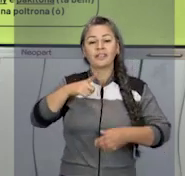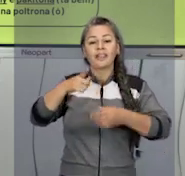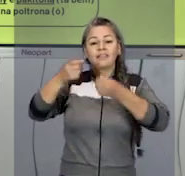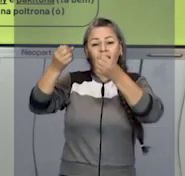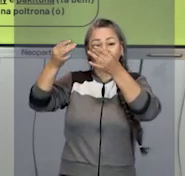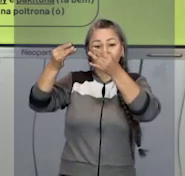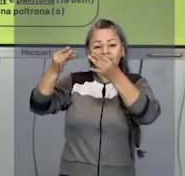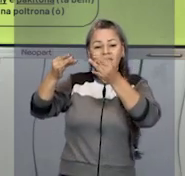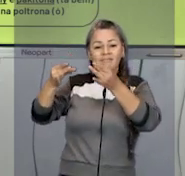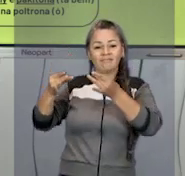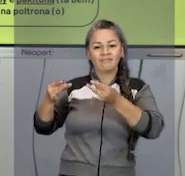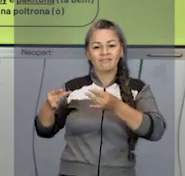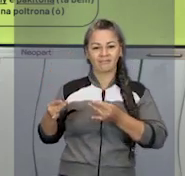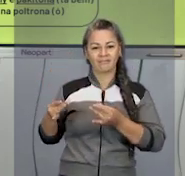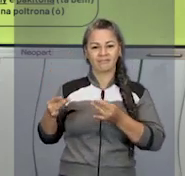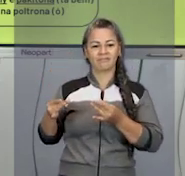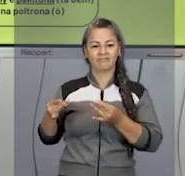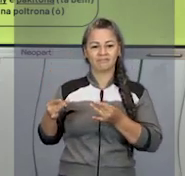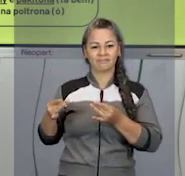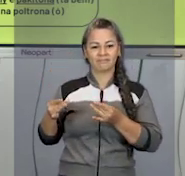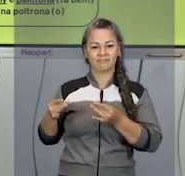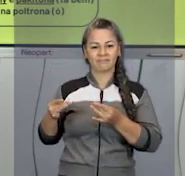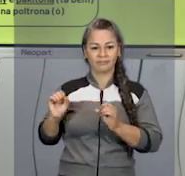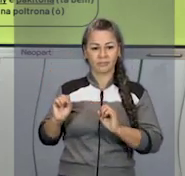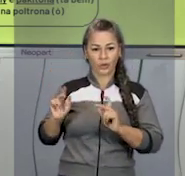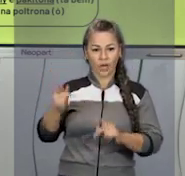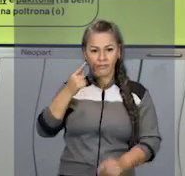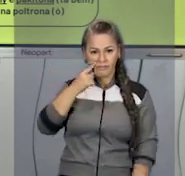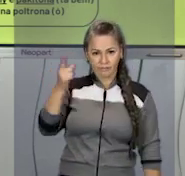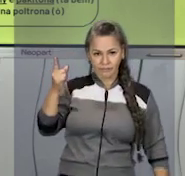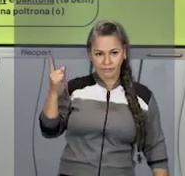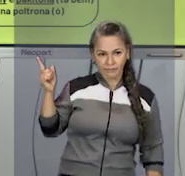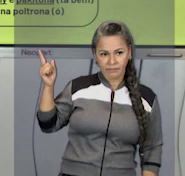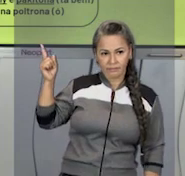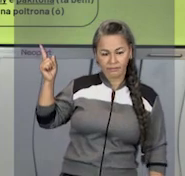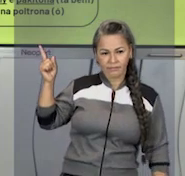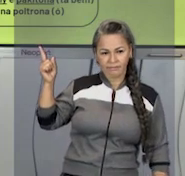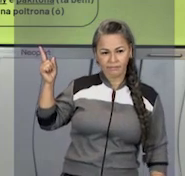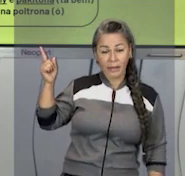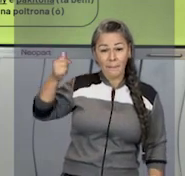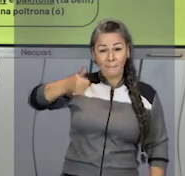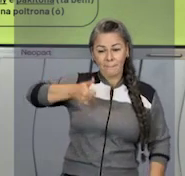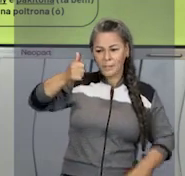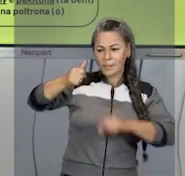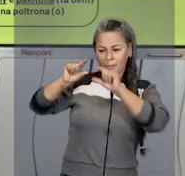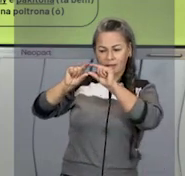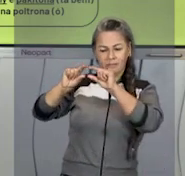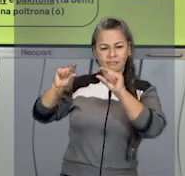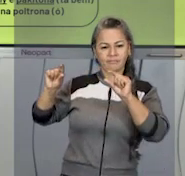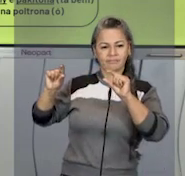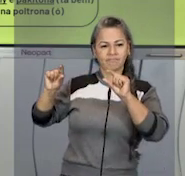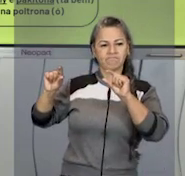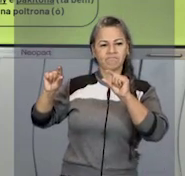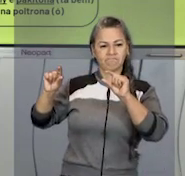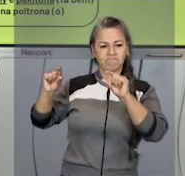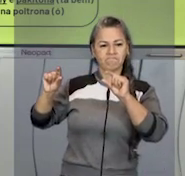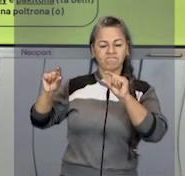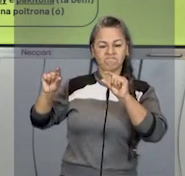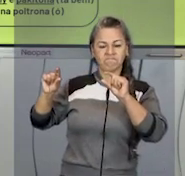Tá? Bom, então vamos começar. Olha só, na primeira estrofe nós encontramos o